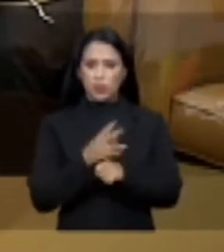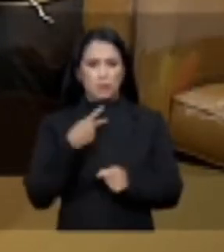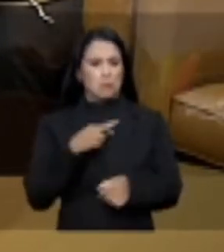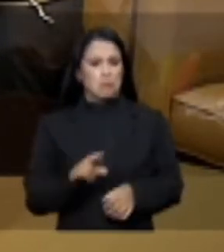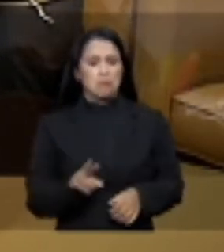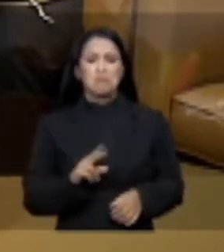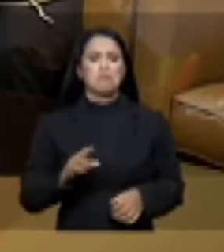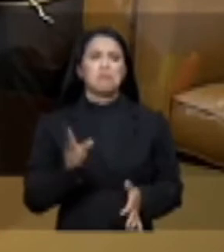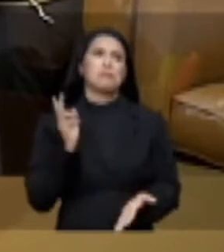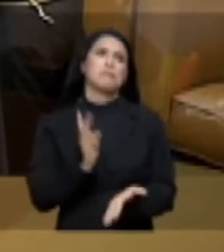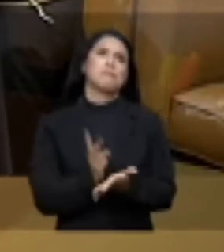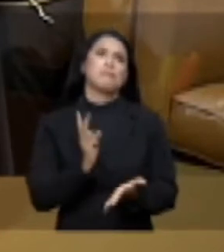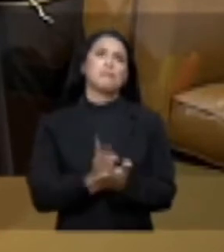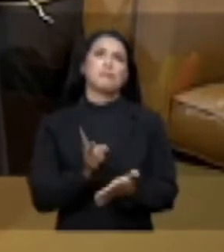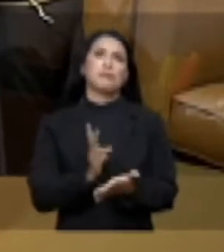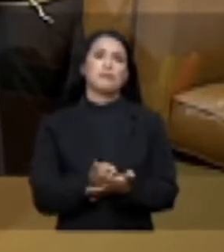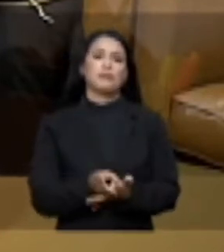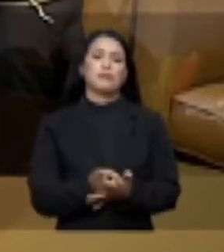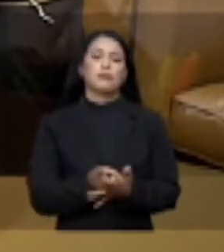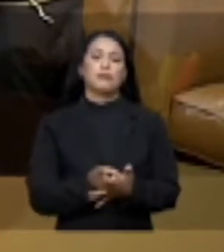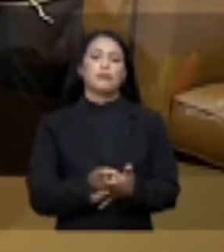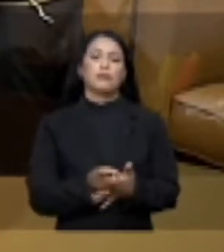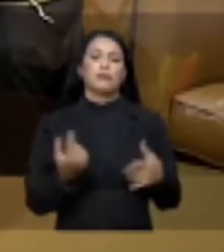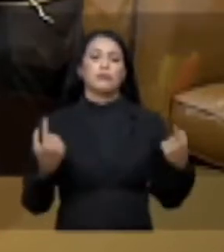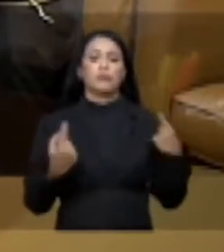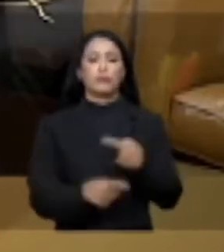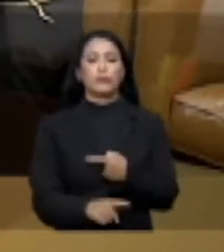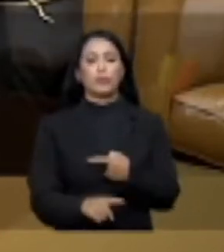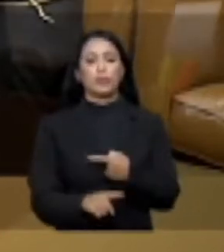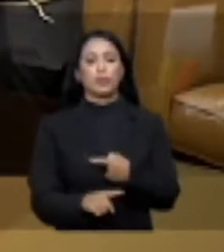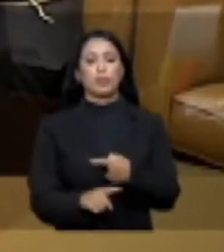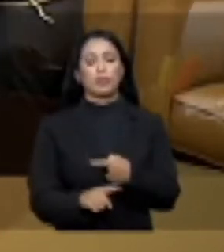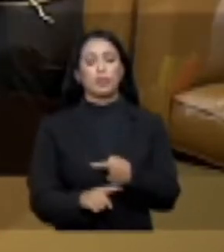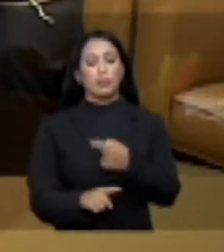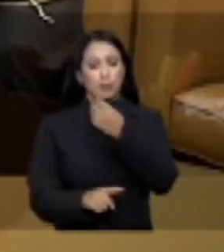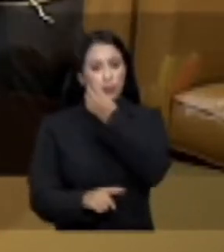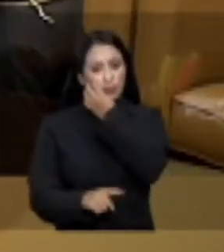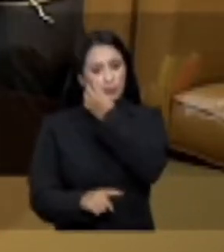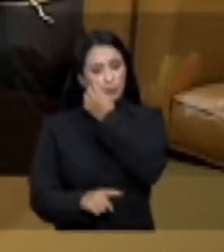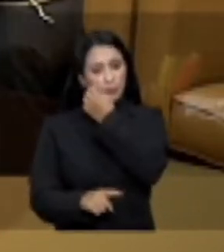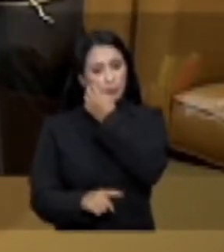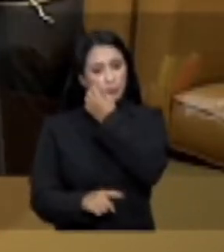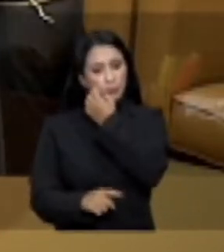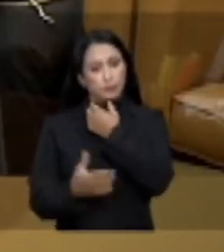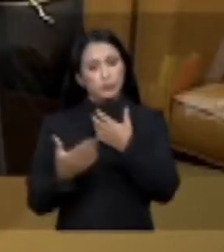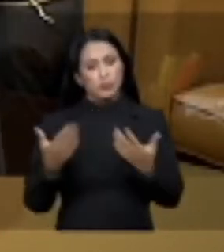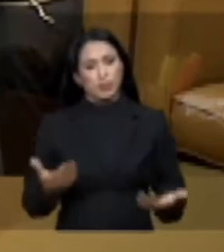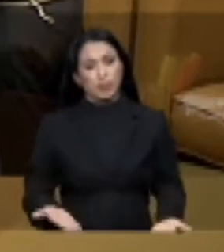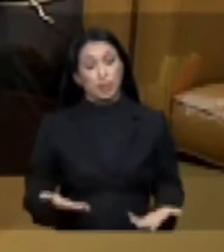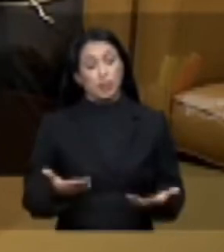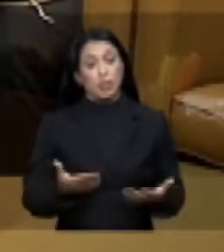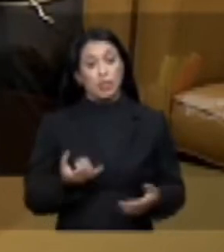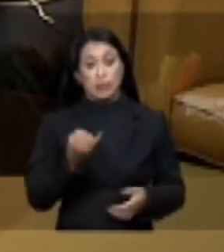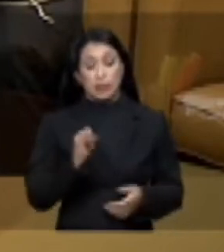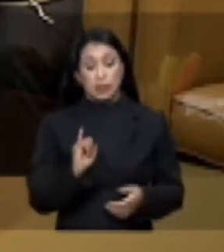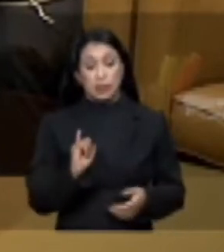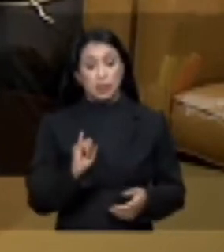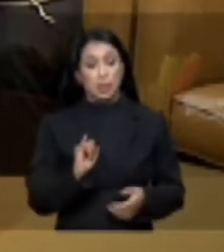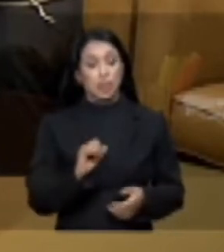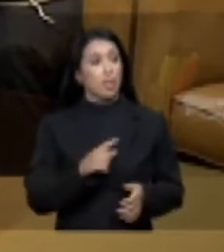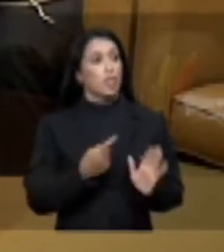abrigar a manutenção de situações incompatíveis com a ordem constitucional. Assim, caso o prestador não